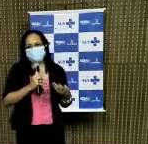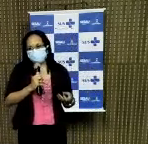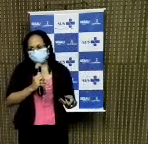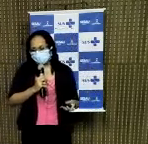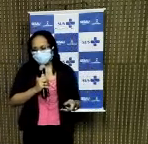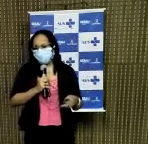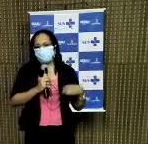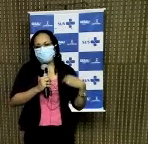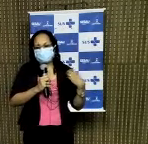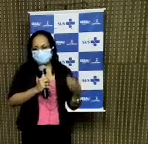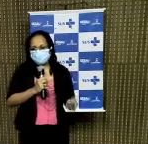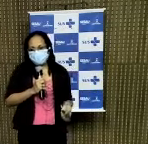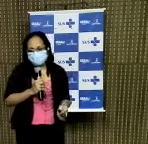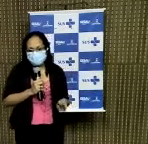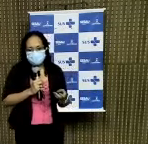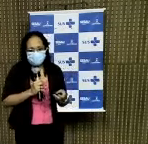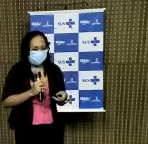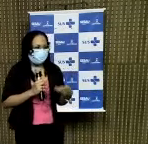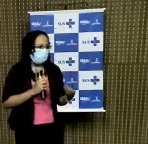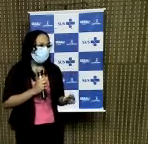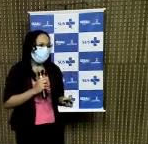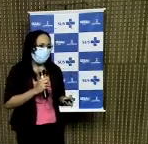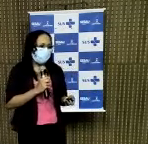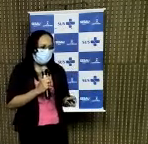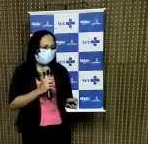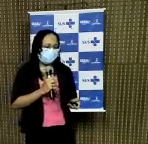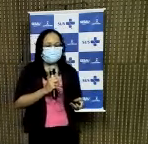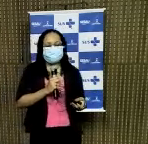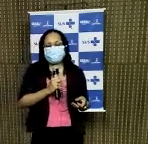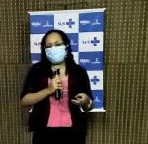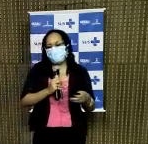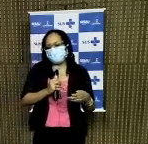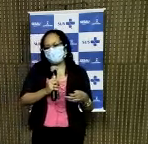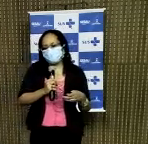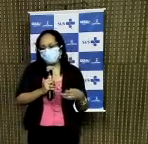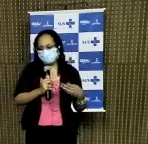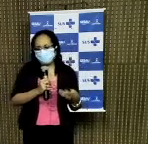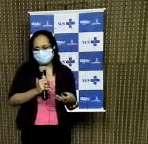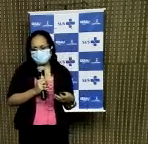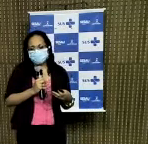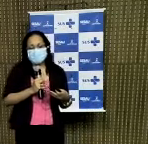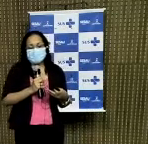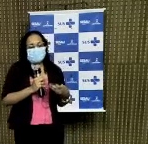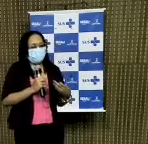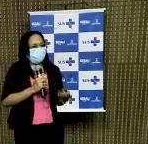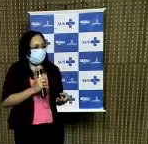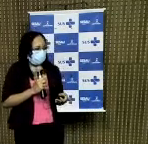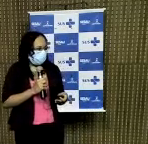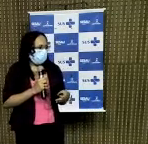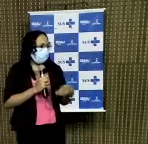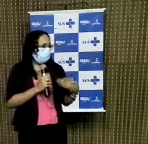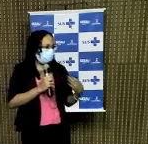Ele iniciou o tratamento, né, fez a coleta, né, a cultura do escarro, no caso dele,